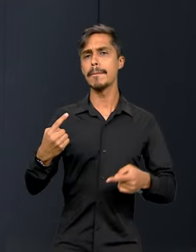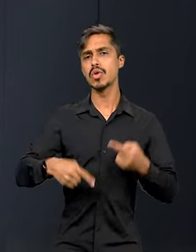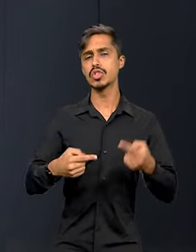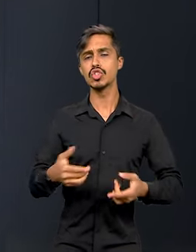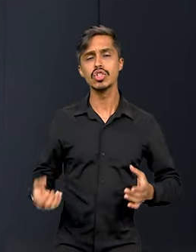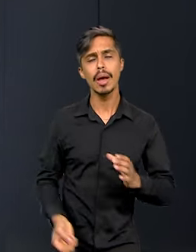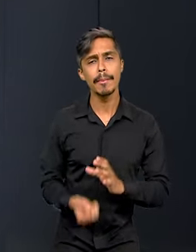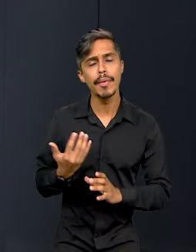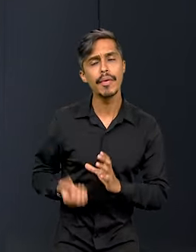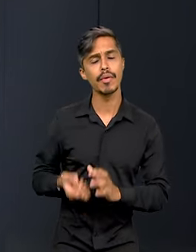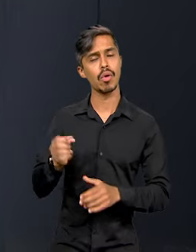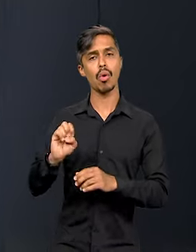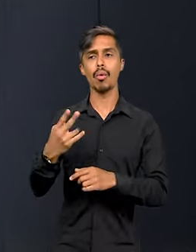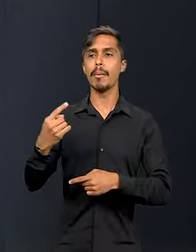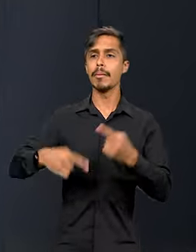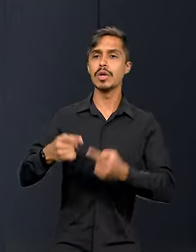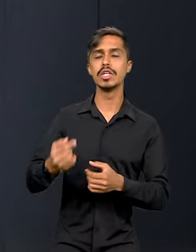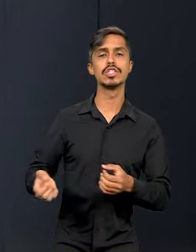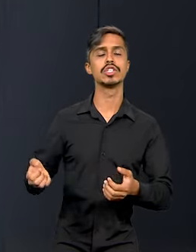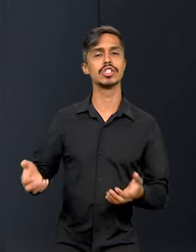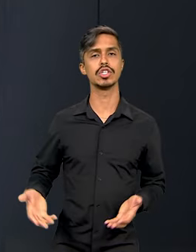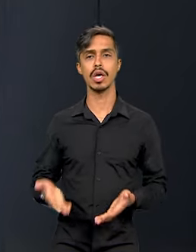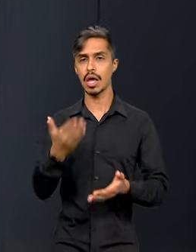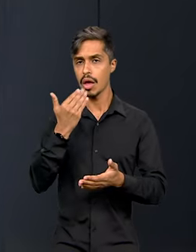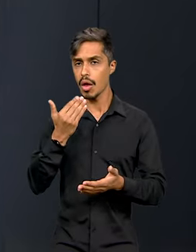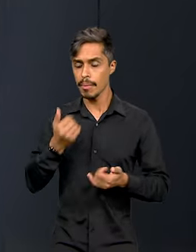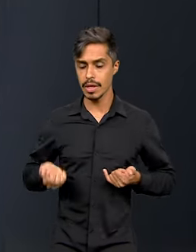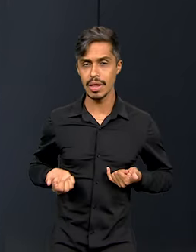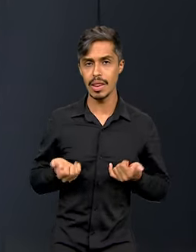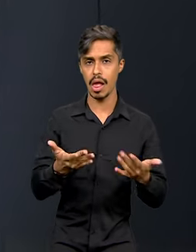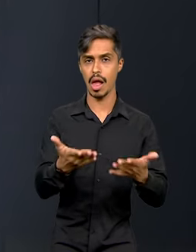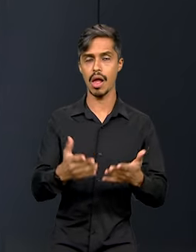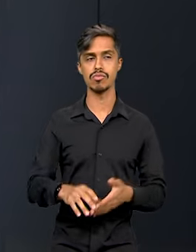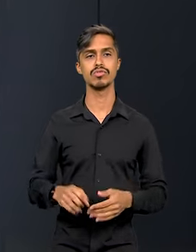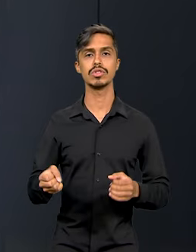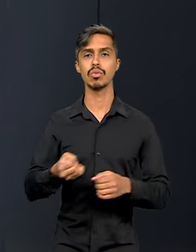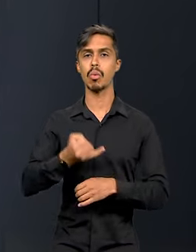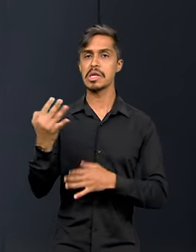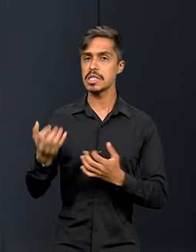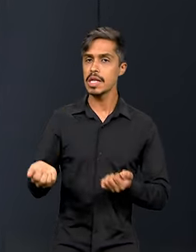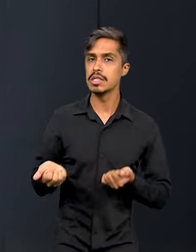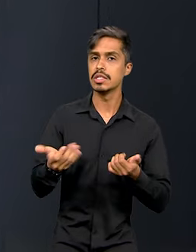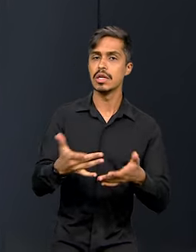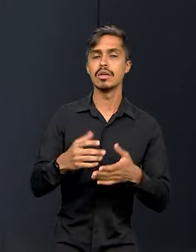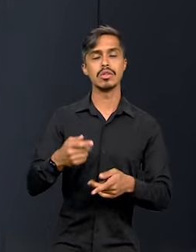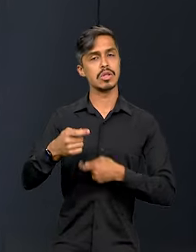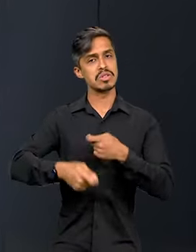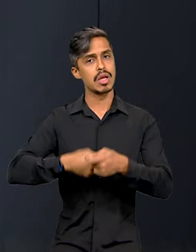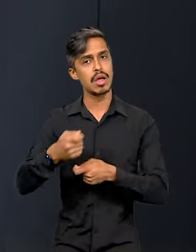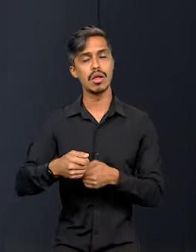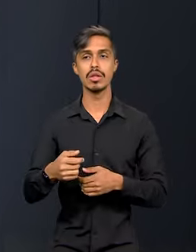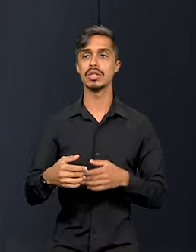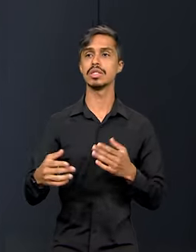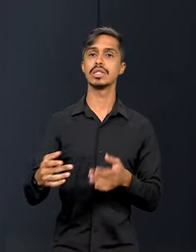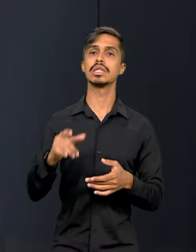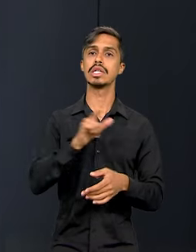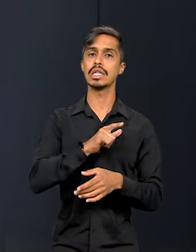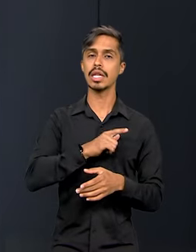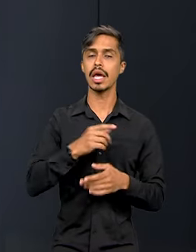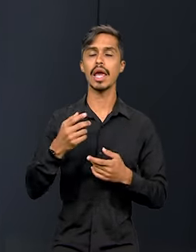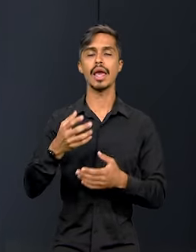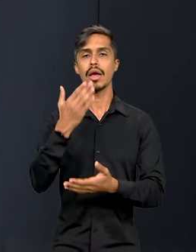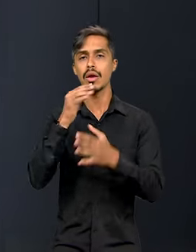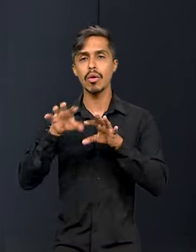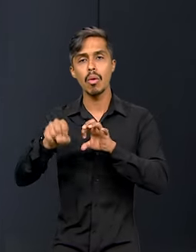produção seja para políticas de abastecimento disp anbil iação comercialização acesso ao consumo de